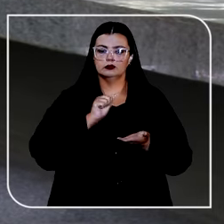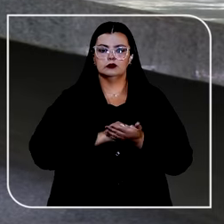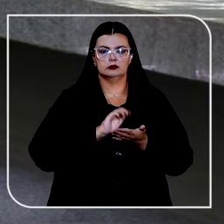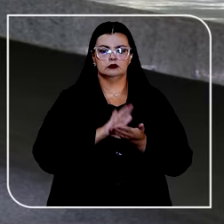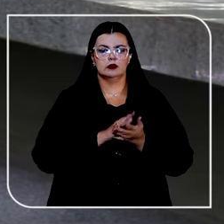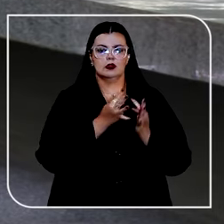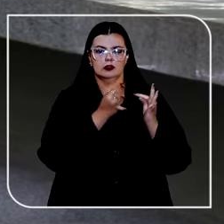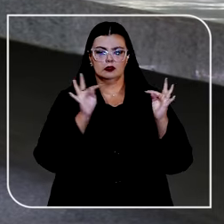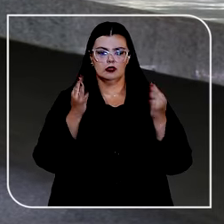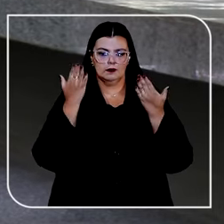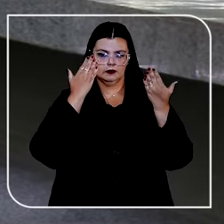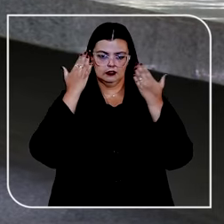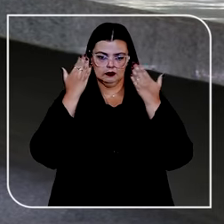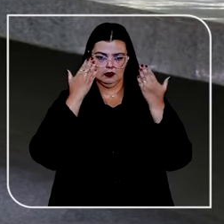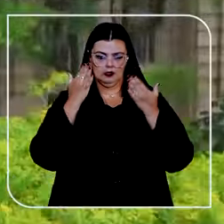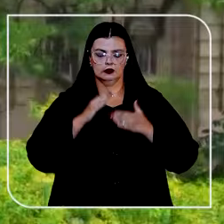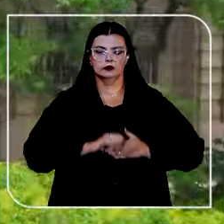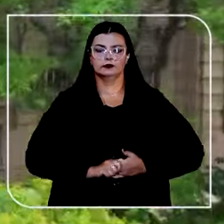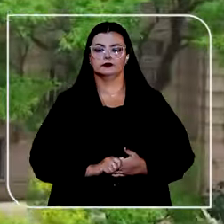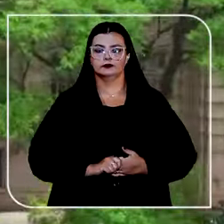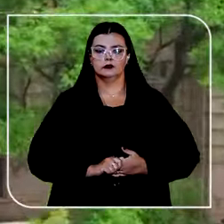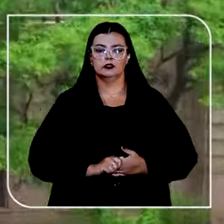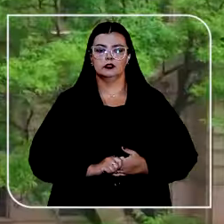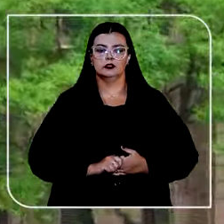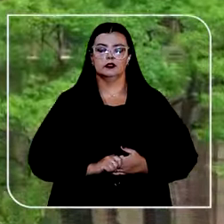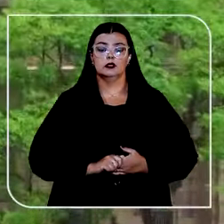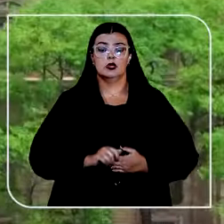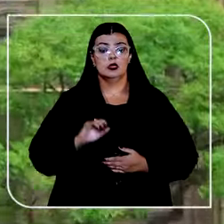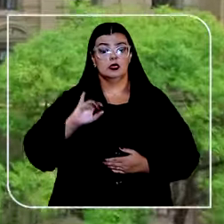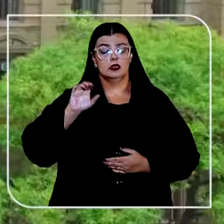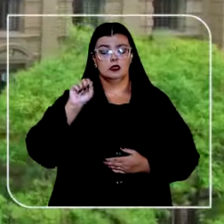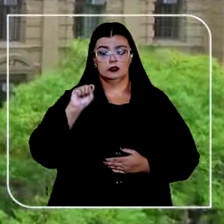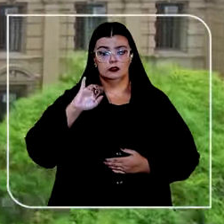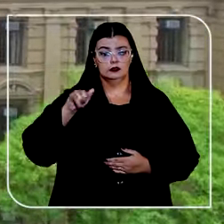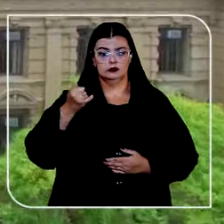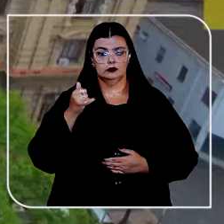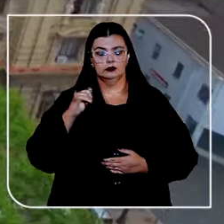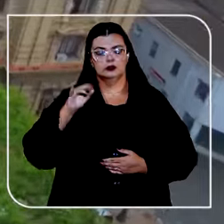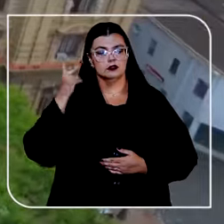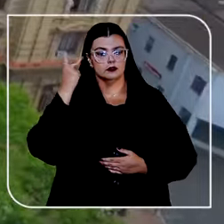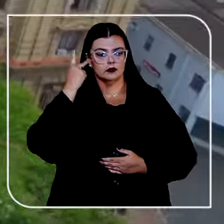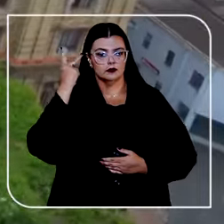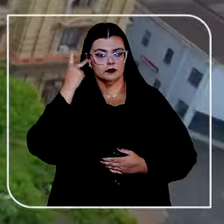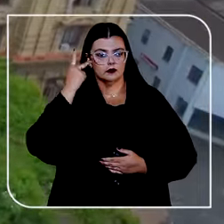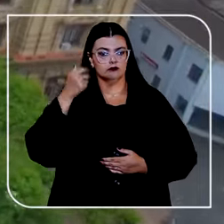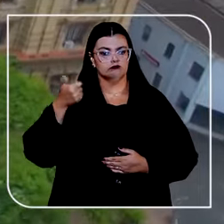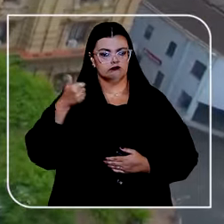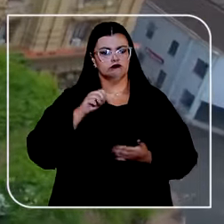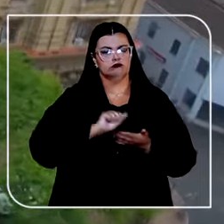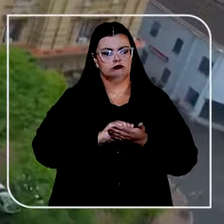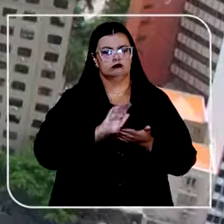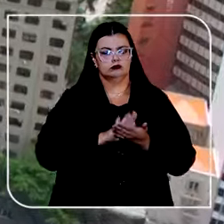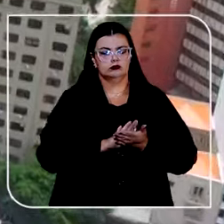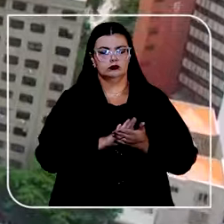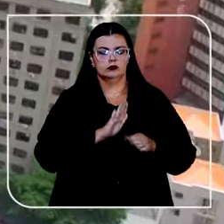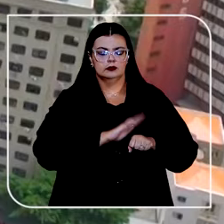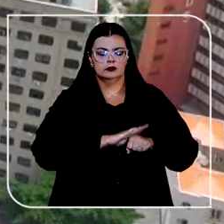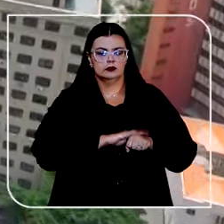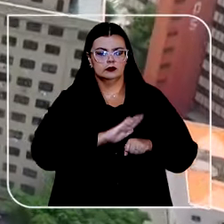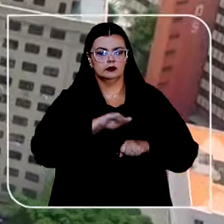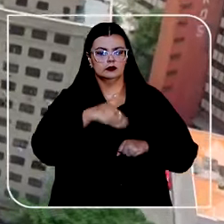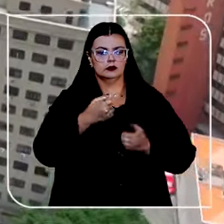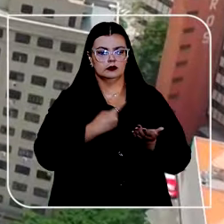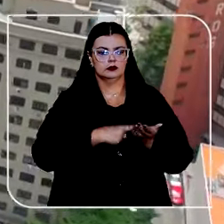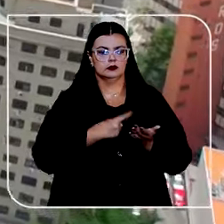atestada em parecer técnico da psicóloga o Tribunal de Justiça de São Paulo confirmou a sentença de primeira instância entendendo que o prazo de